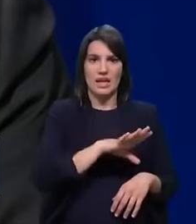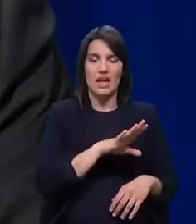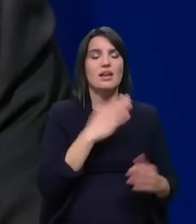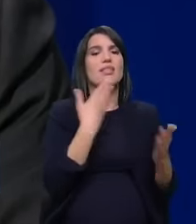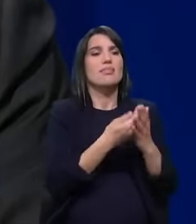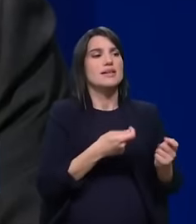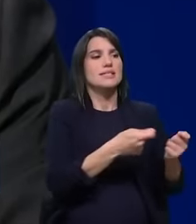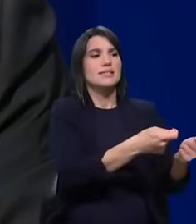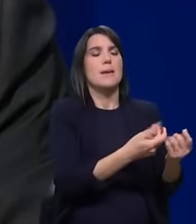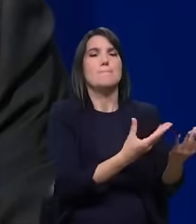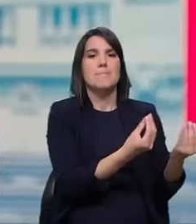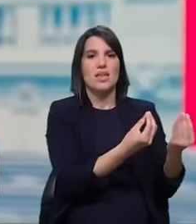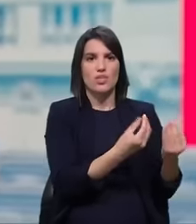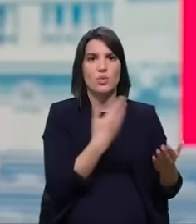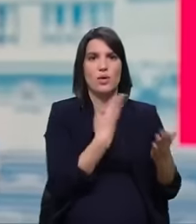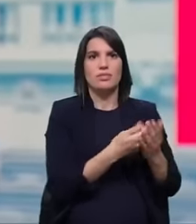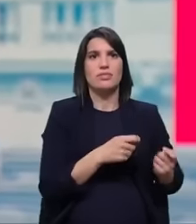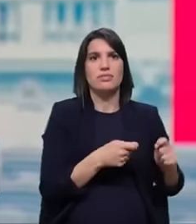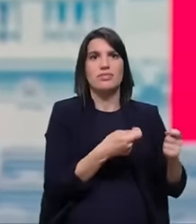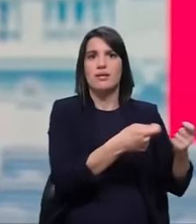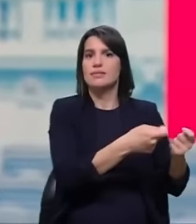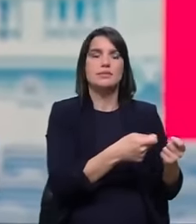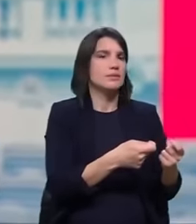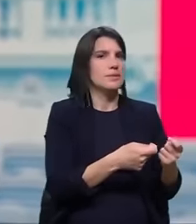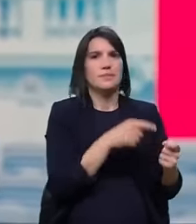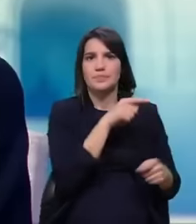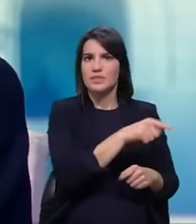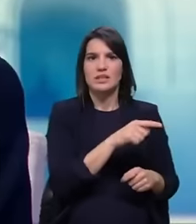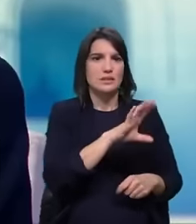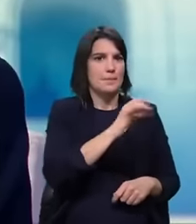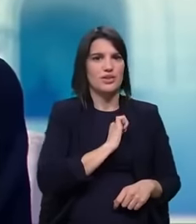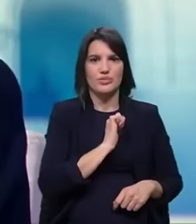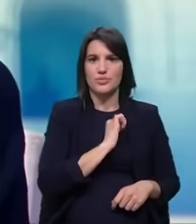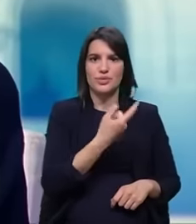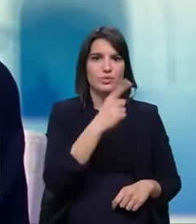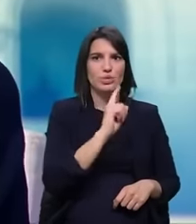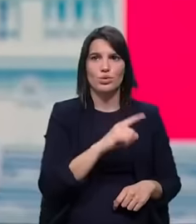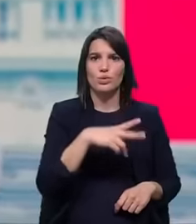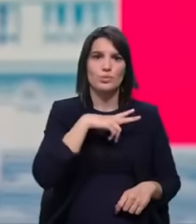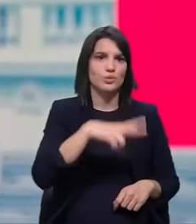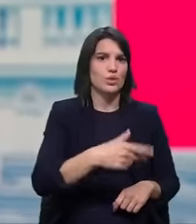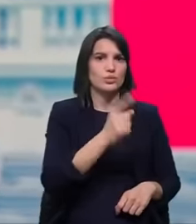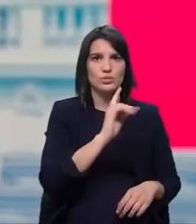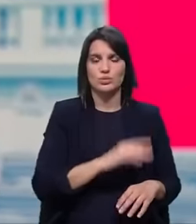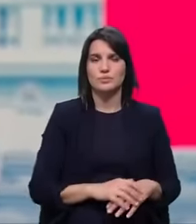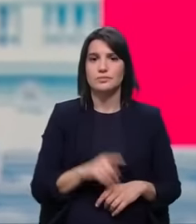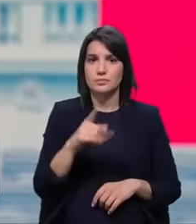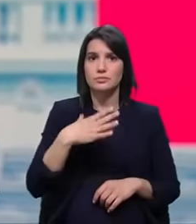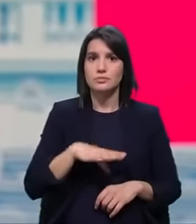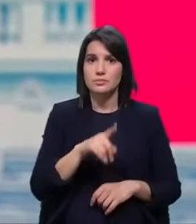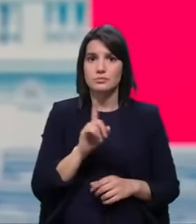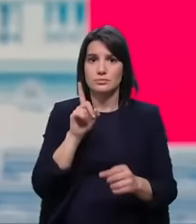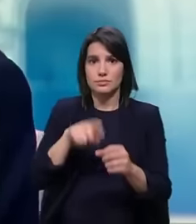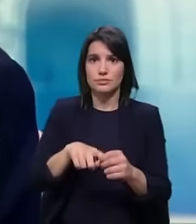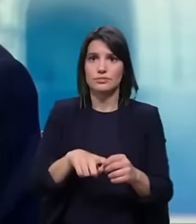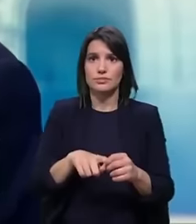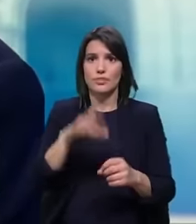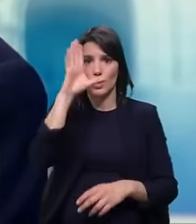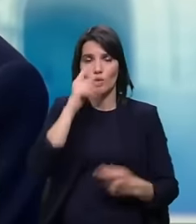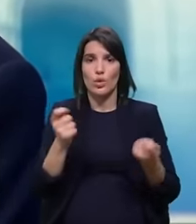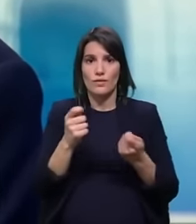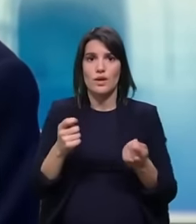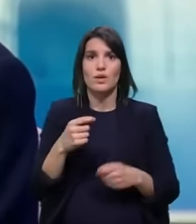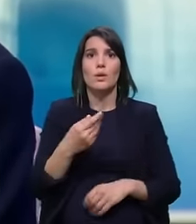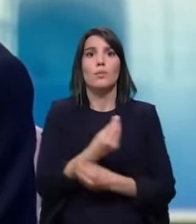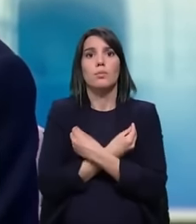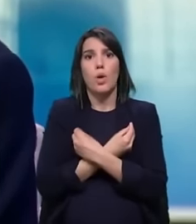incutir medo, incutir responda-me só à minha pergunta. Esse isso é uma não solução é governativa. Esse não é o Portugal. É fazer parte de uma solução governativa? É isso que eu lhe perguntei. Que o